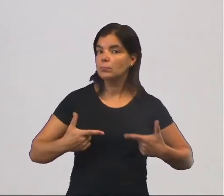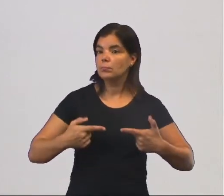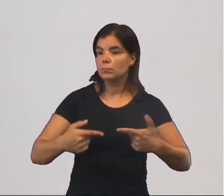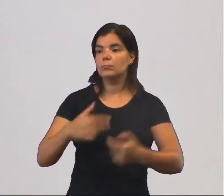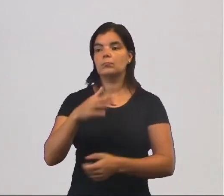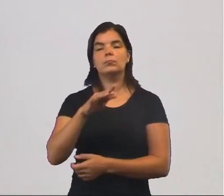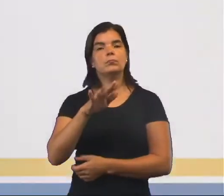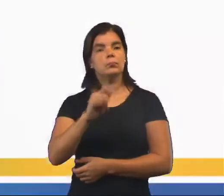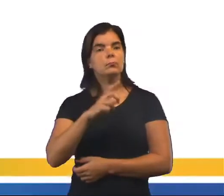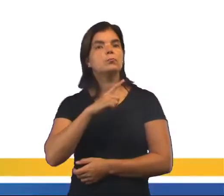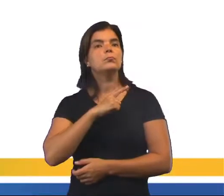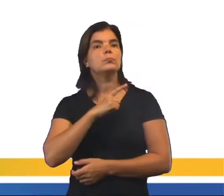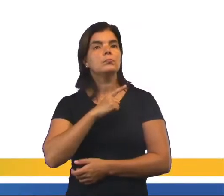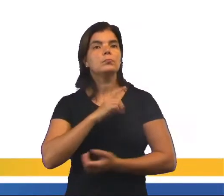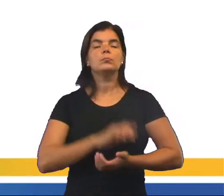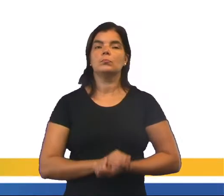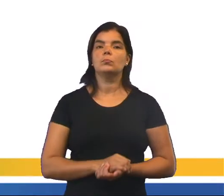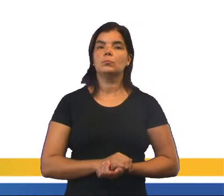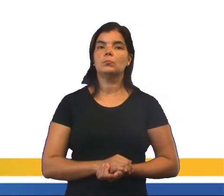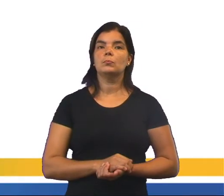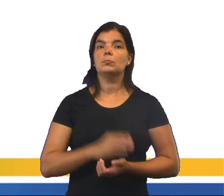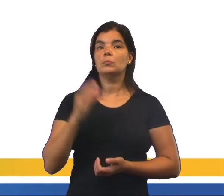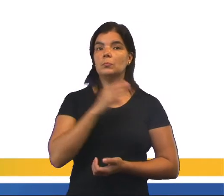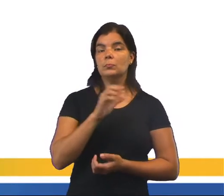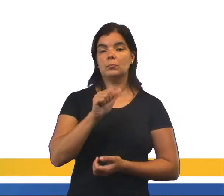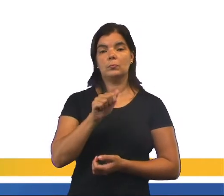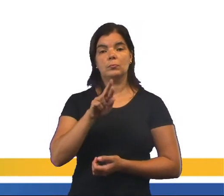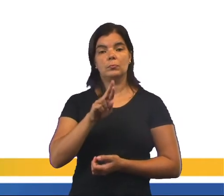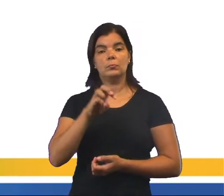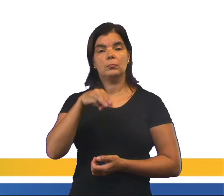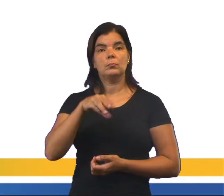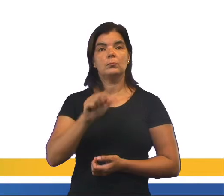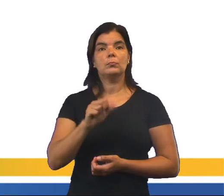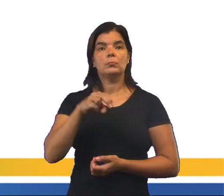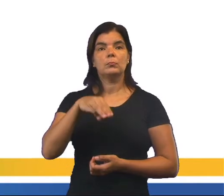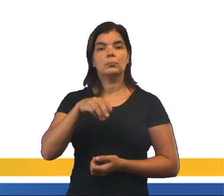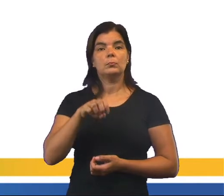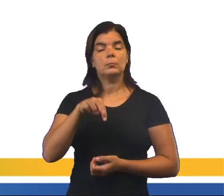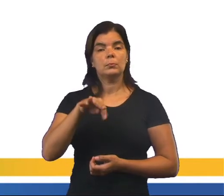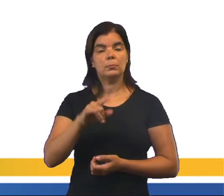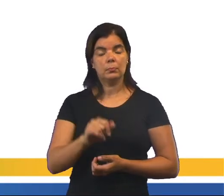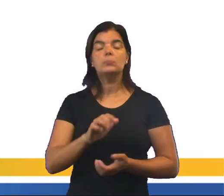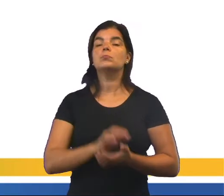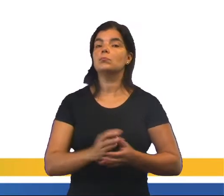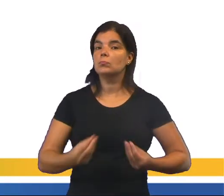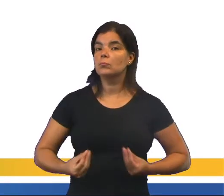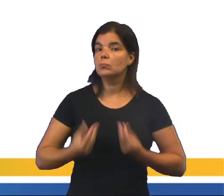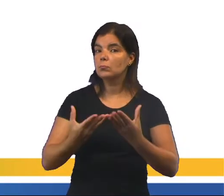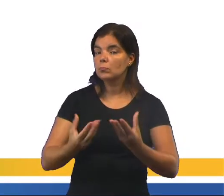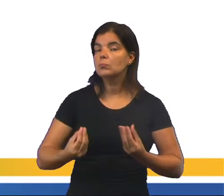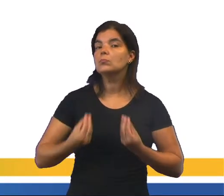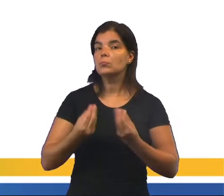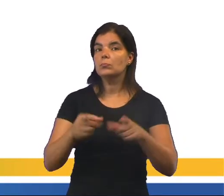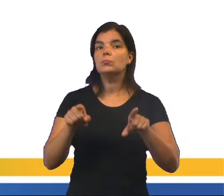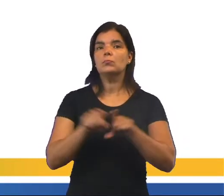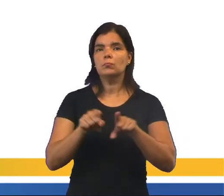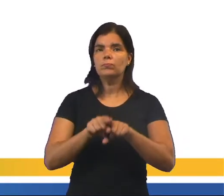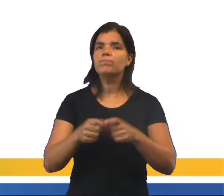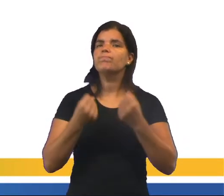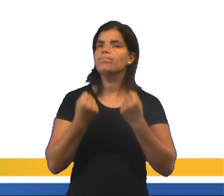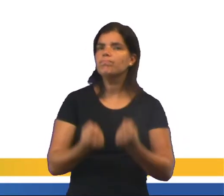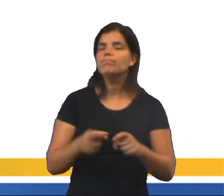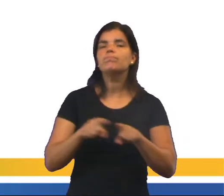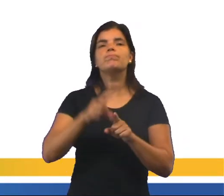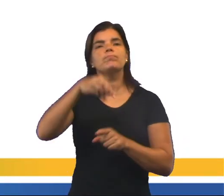Fria, nós tivemos a corrida armamentista, que foi um investimento pesado na indústria bélica para se